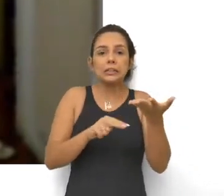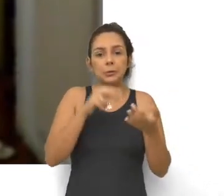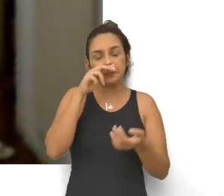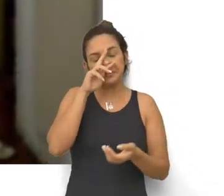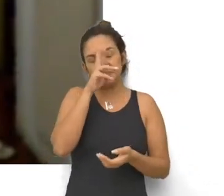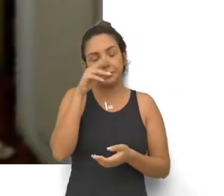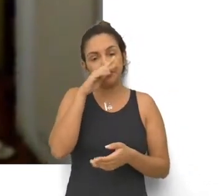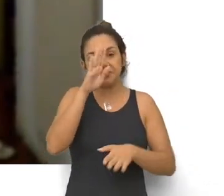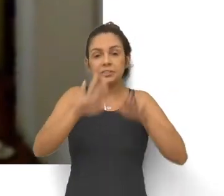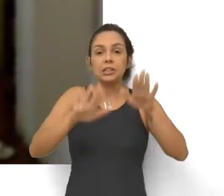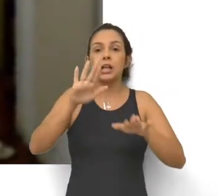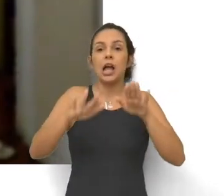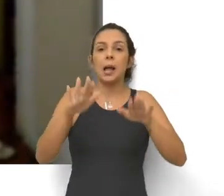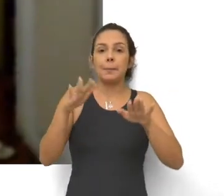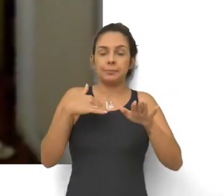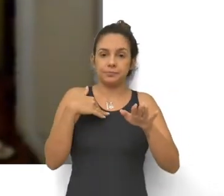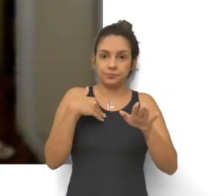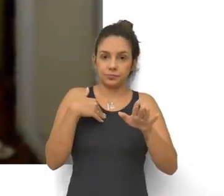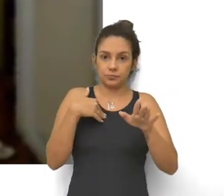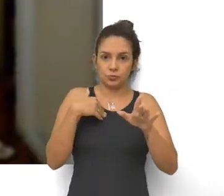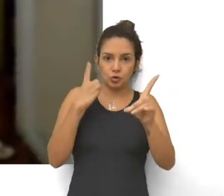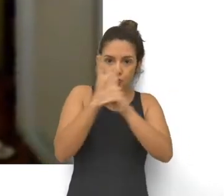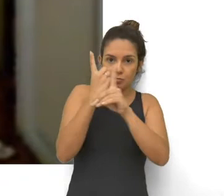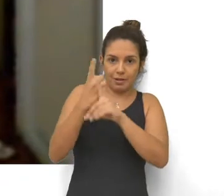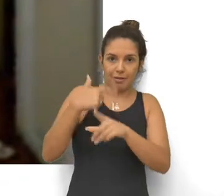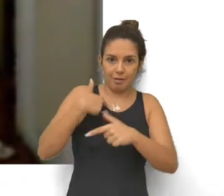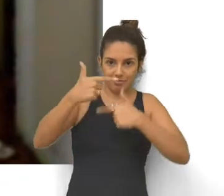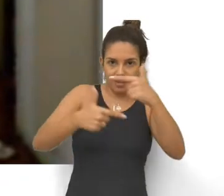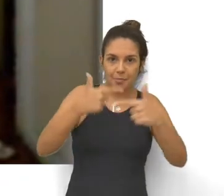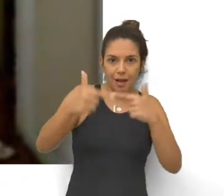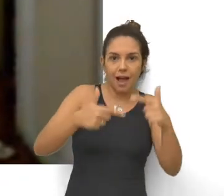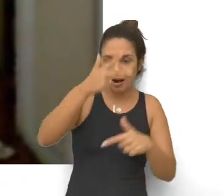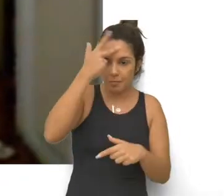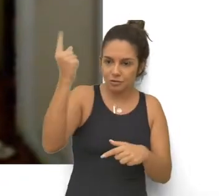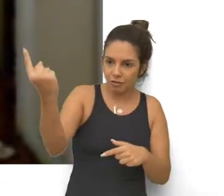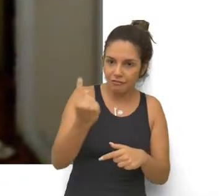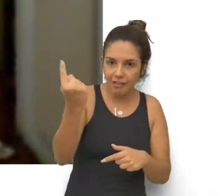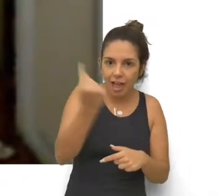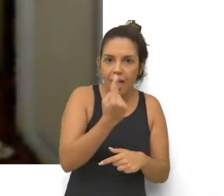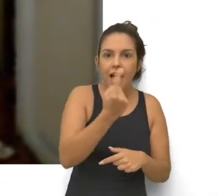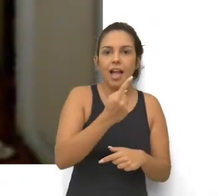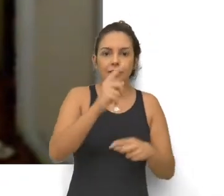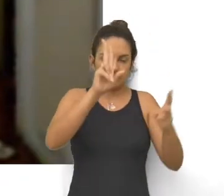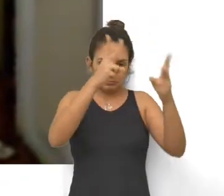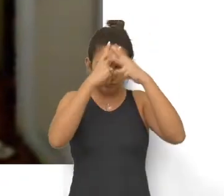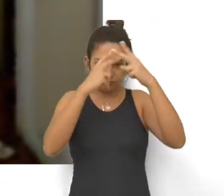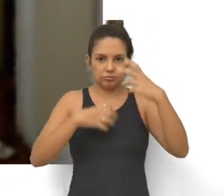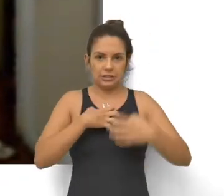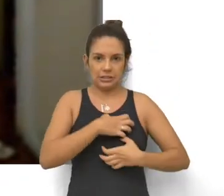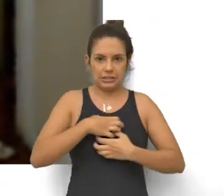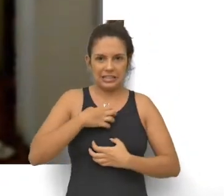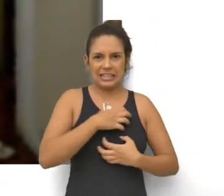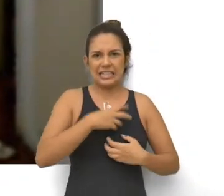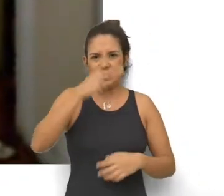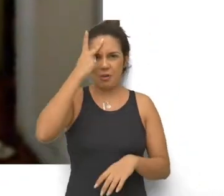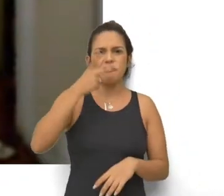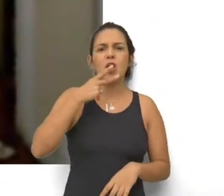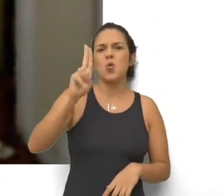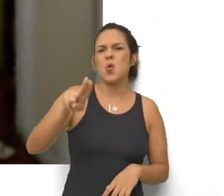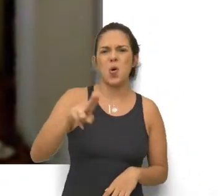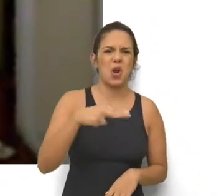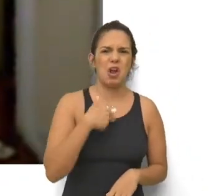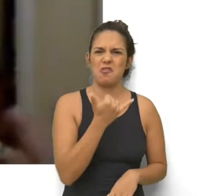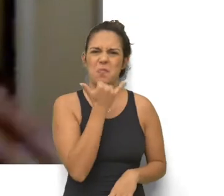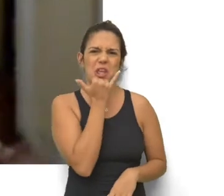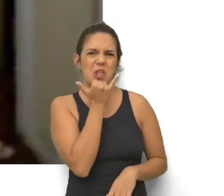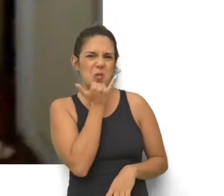na minha clínica, pessoas ressentidas, né? Nunca vou perdoar, nunca vou esquecer, nunca vou... A pessoa se amargando com uma coisa que ela